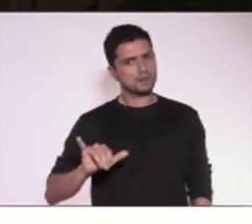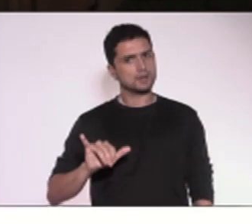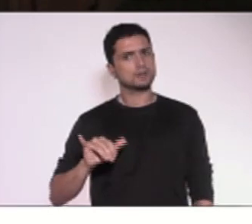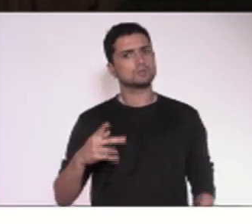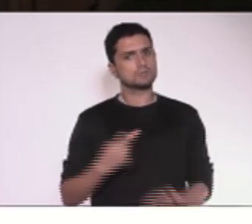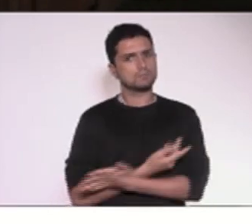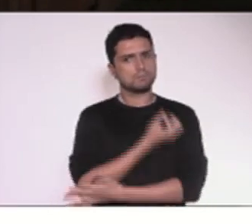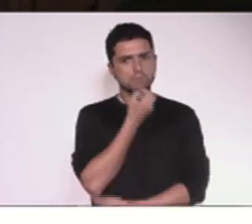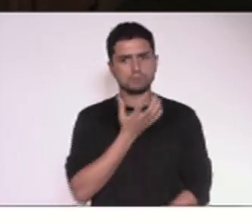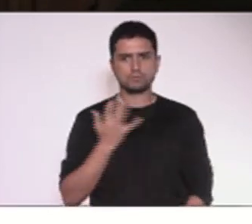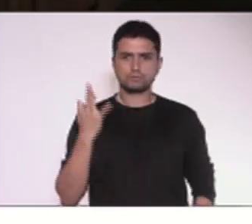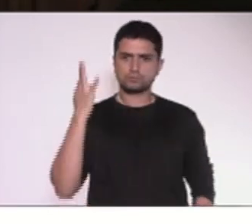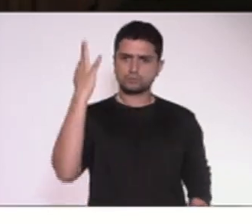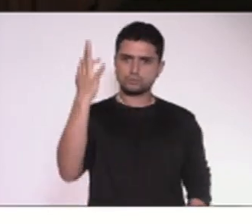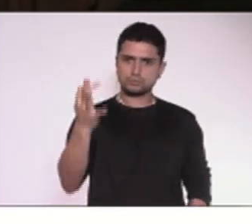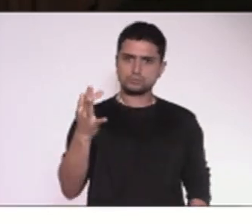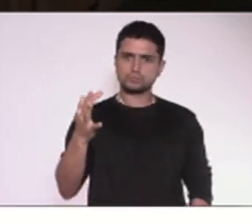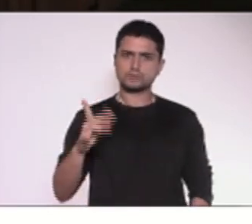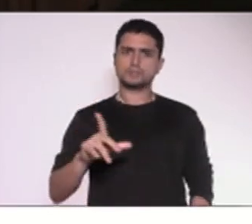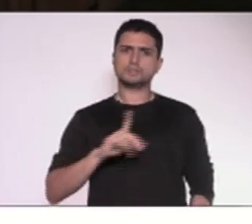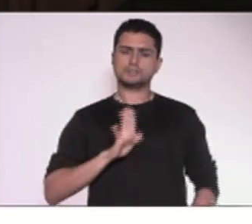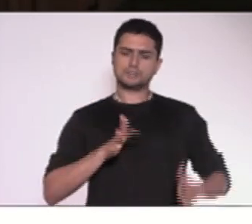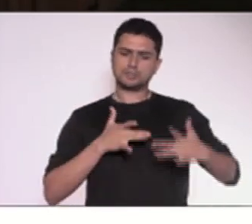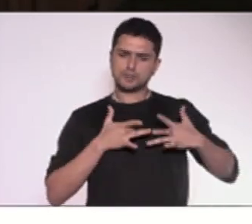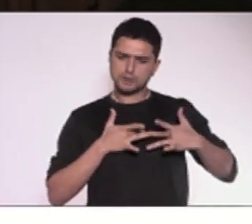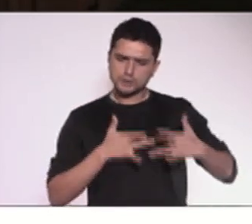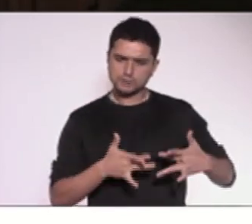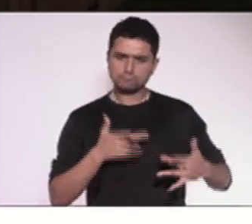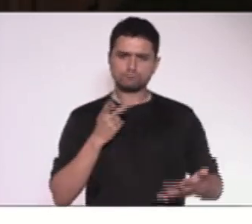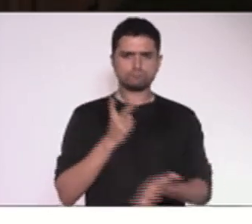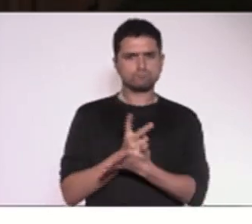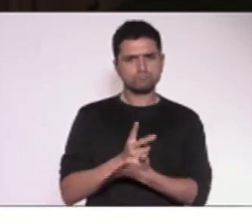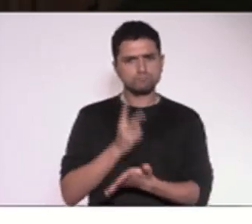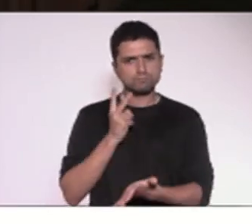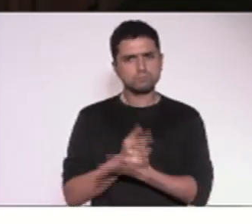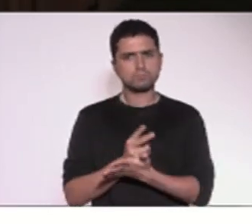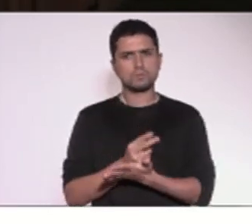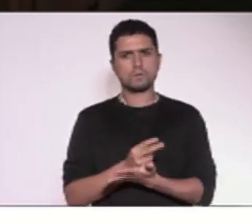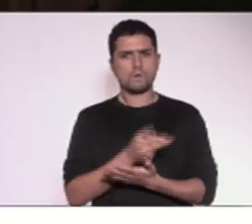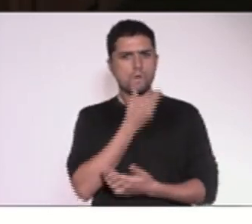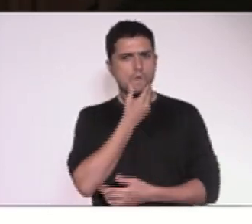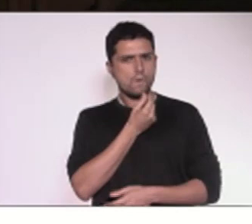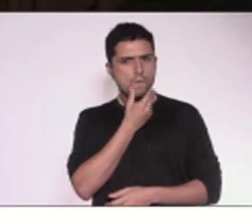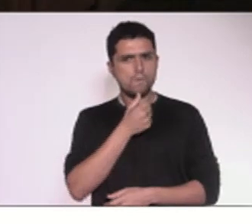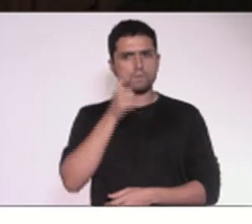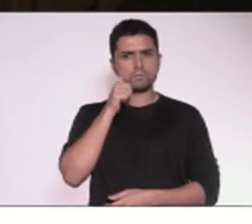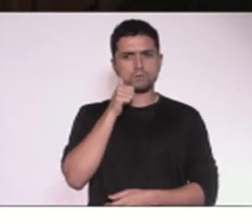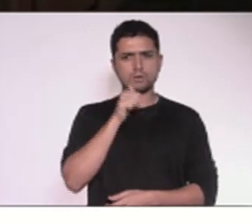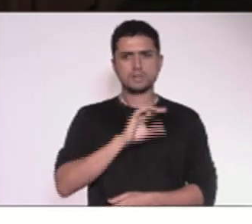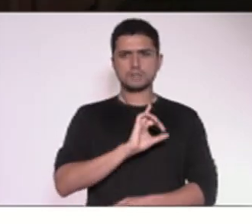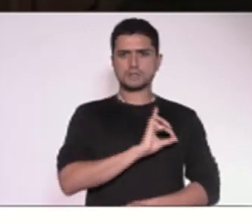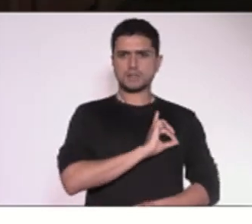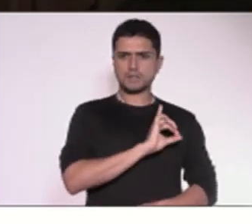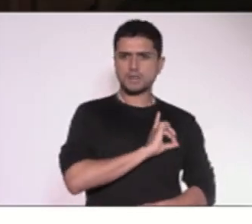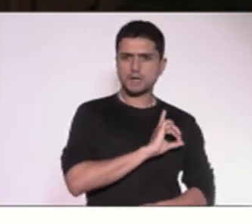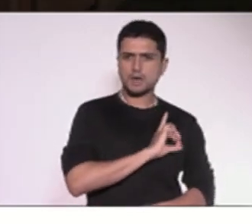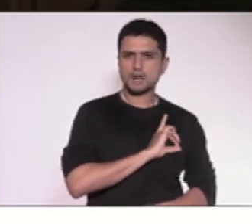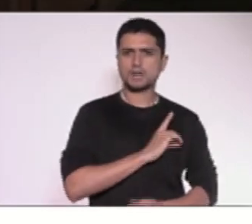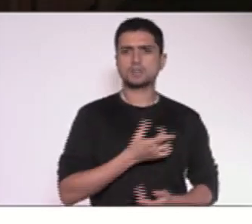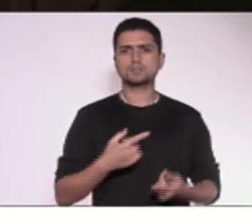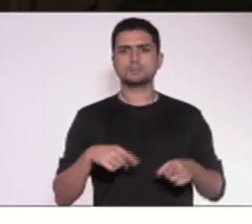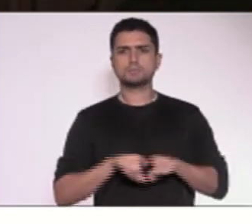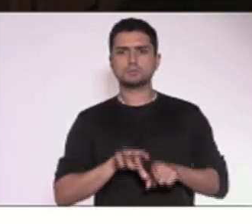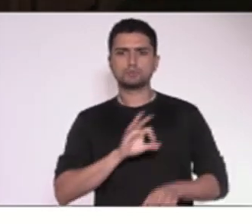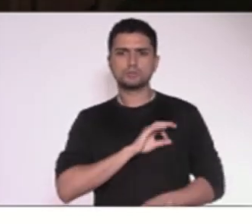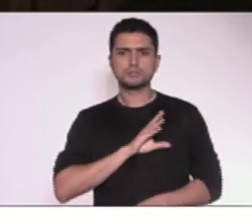pela dedicação incansável dos seus homens e mulheres, tanto delegados, delegadas, como policiais civis,